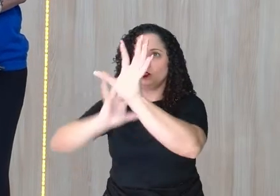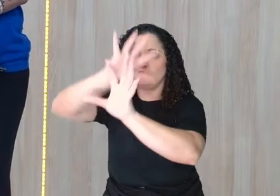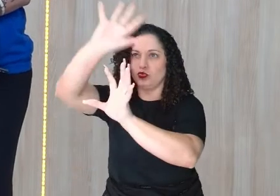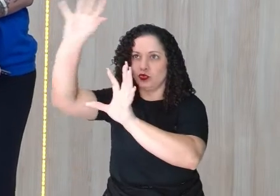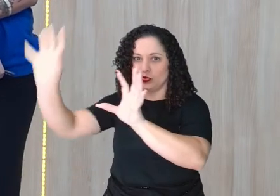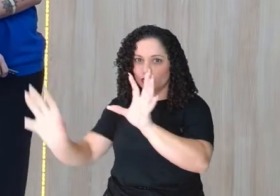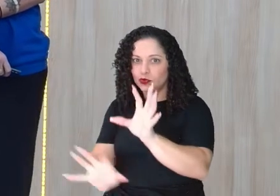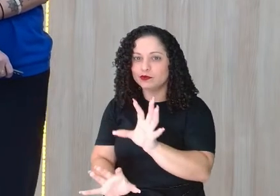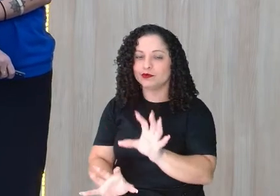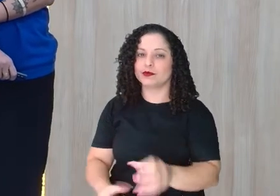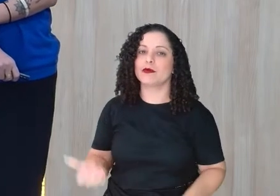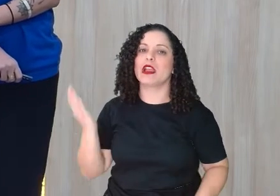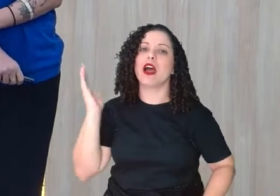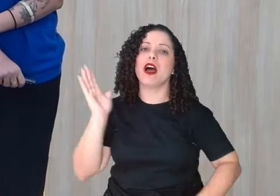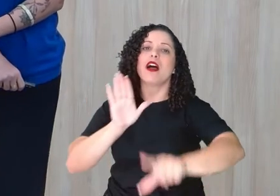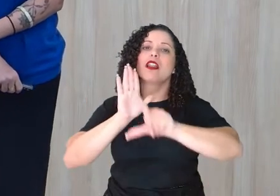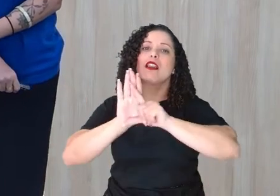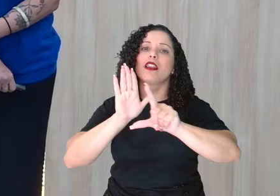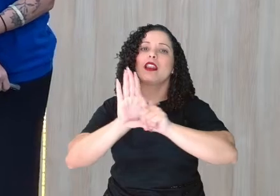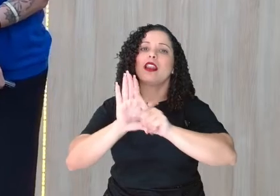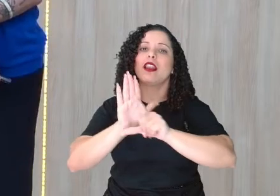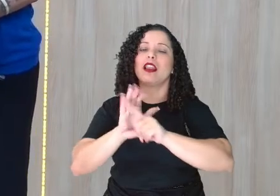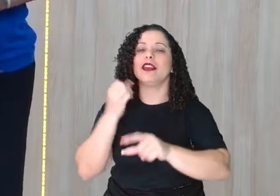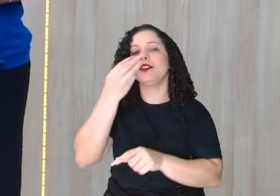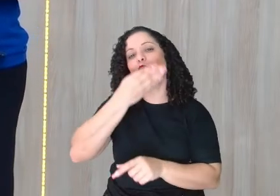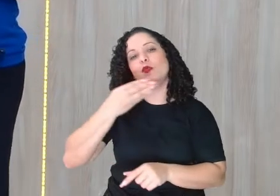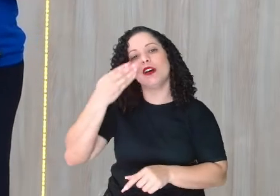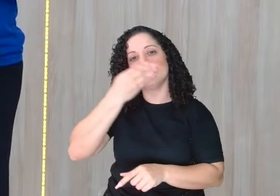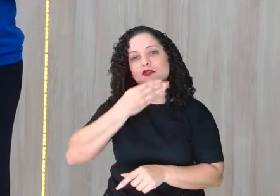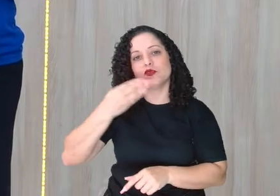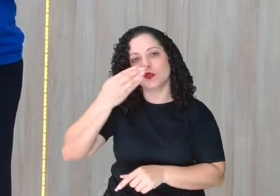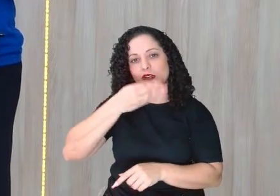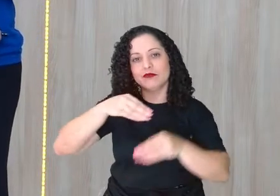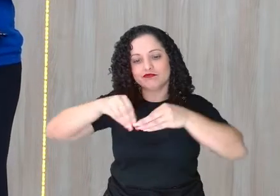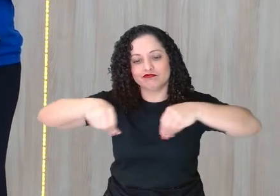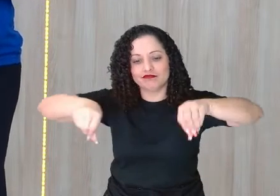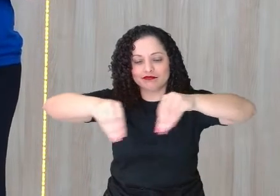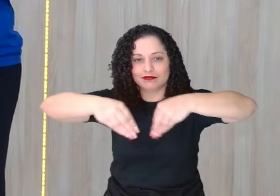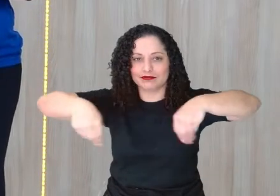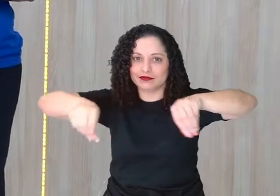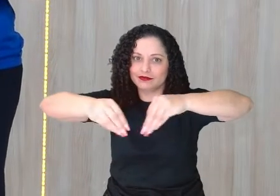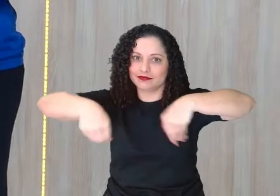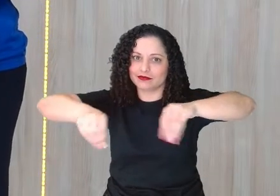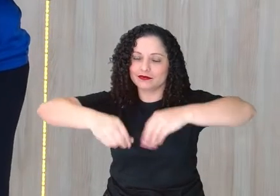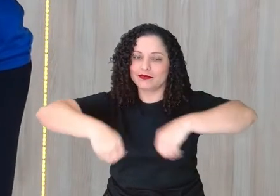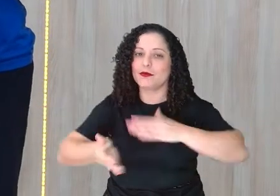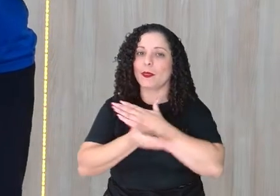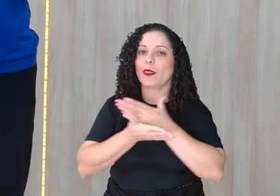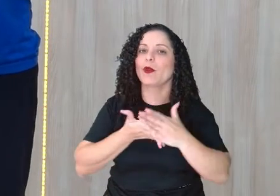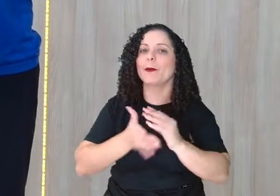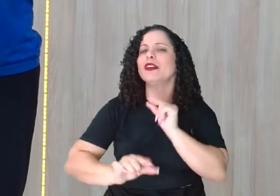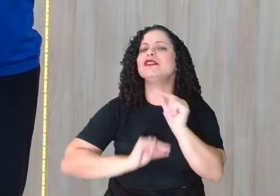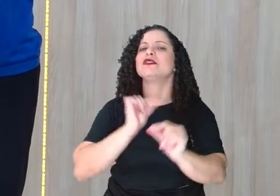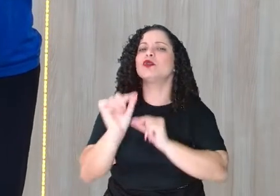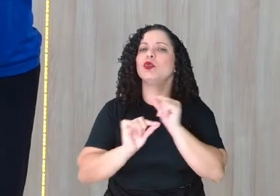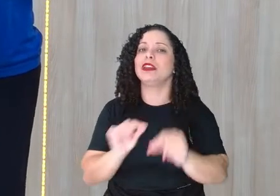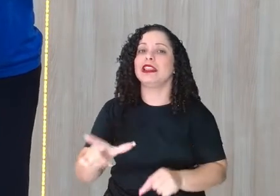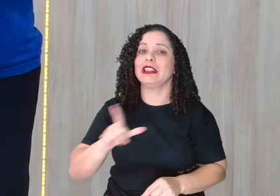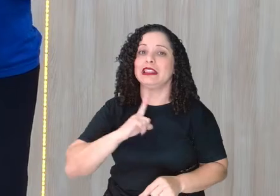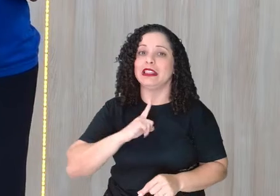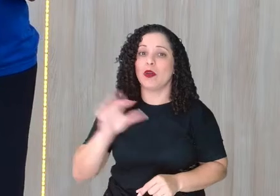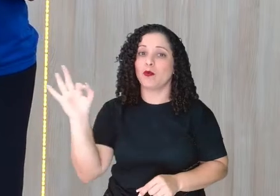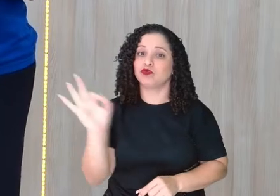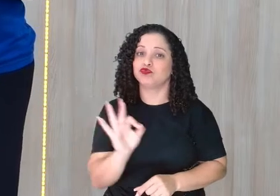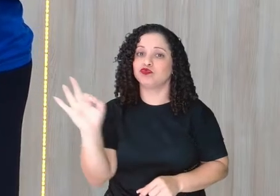algumas leis, olha. A lei do açúcar, esse açúcar aí que a gente conhece, ele começa a ter uma taxação